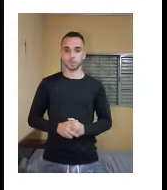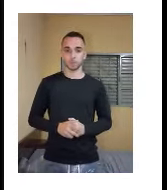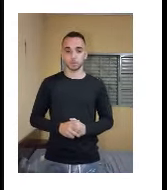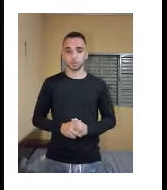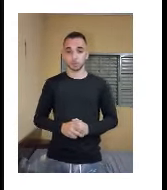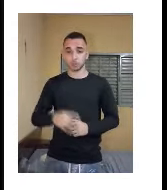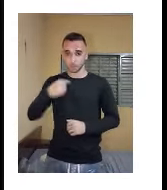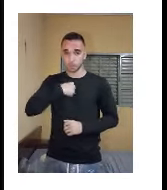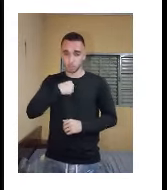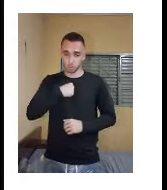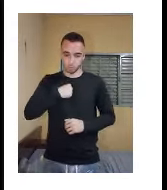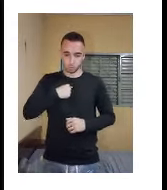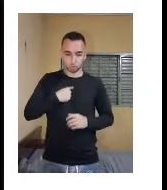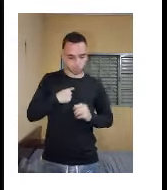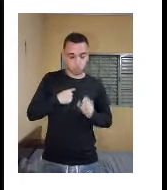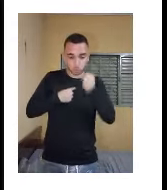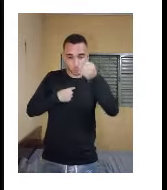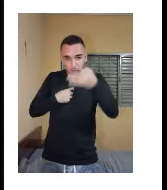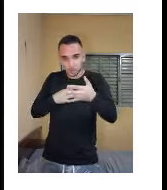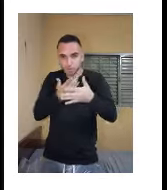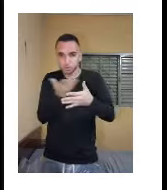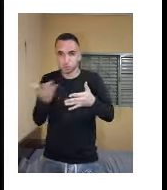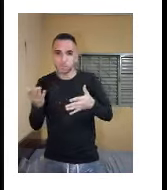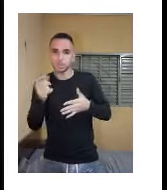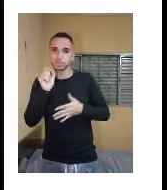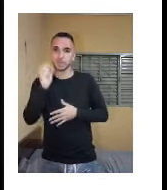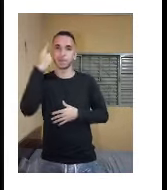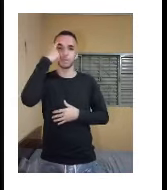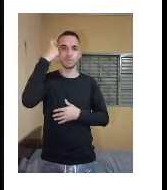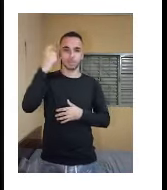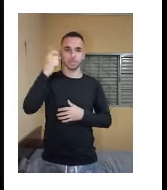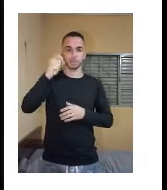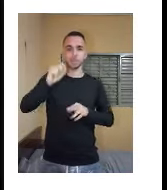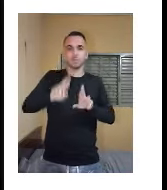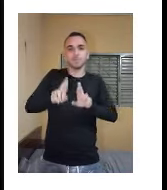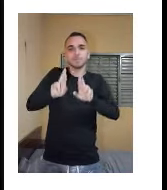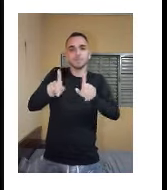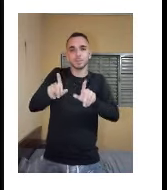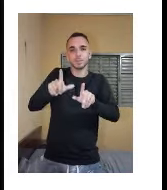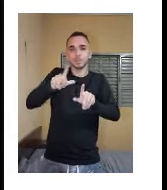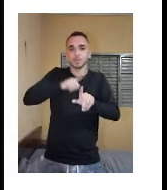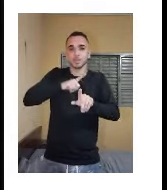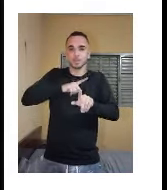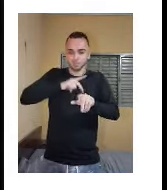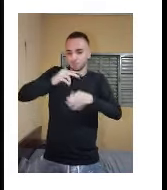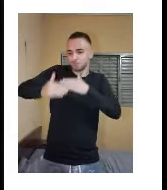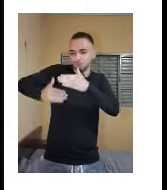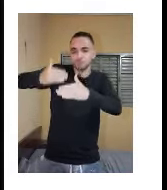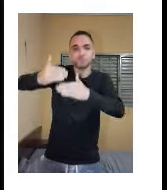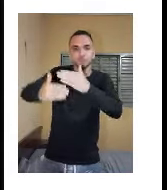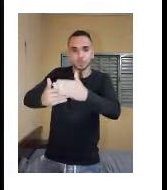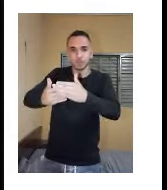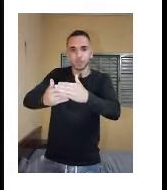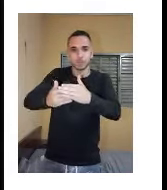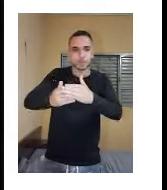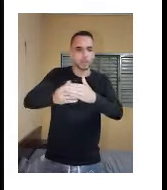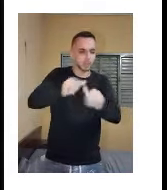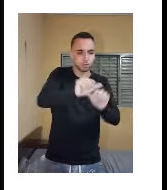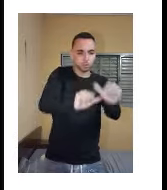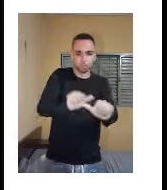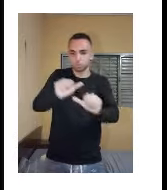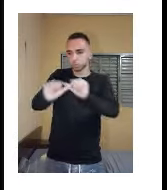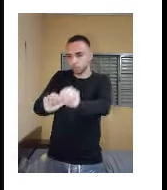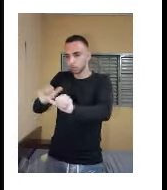do entendimento dos processos. Então, por exemplo, o ciclo hidrológico, né? A mudança e uso